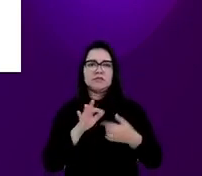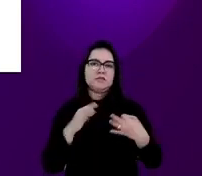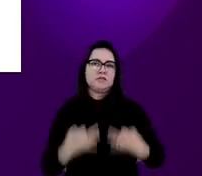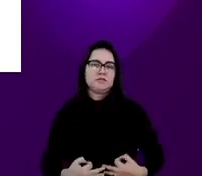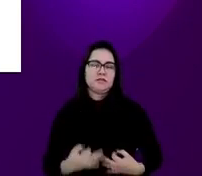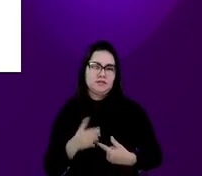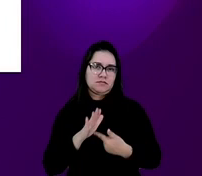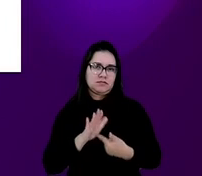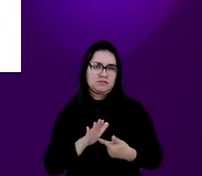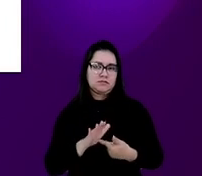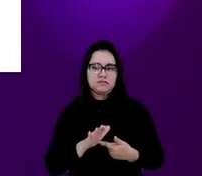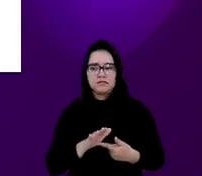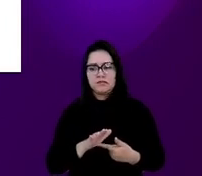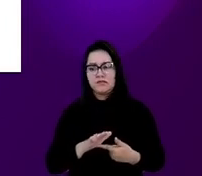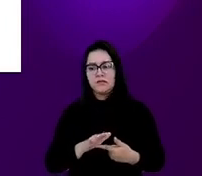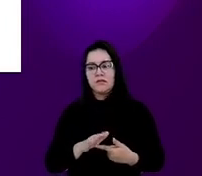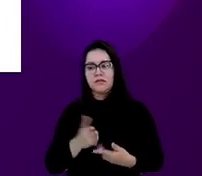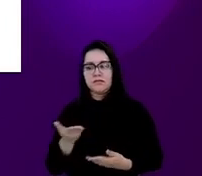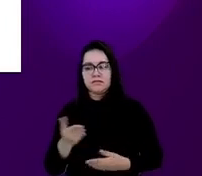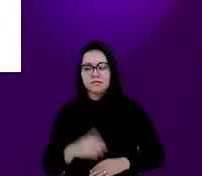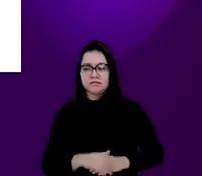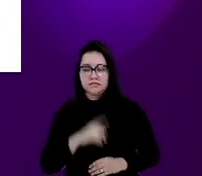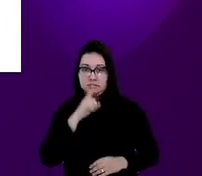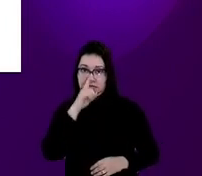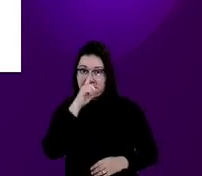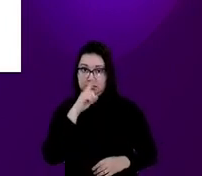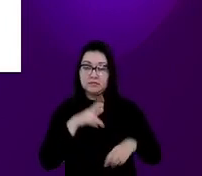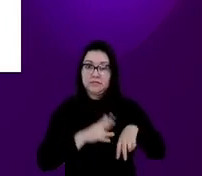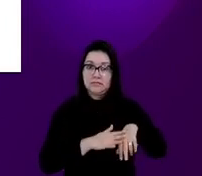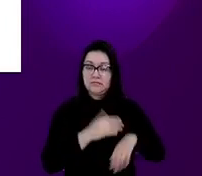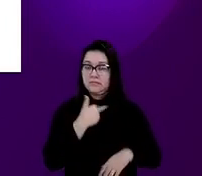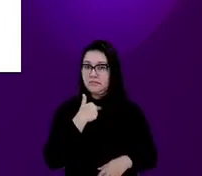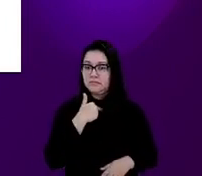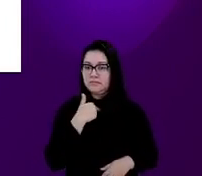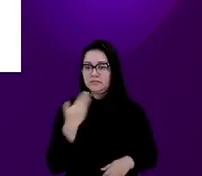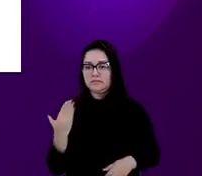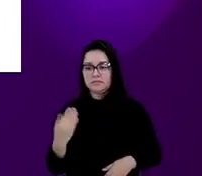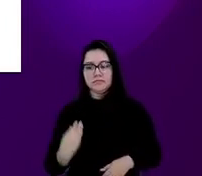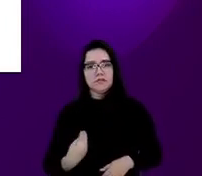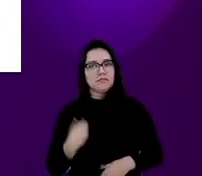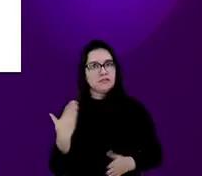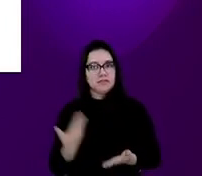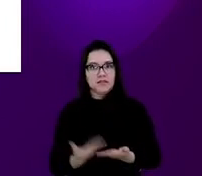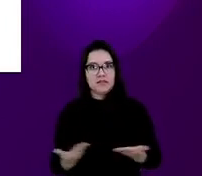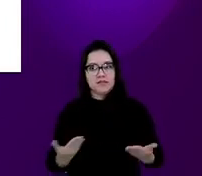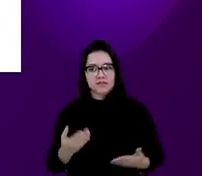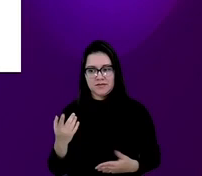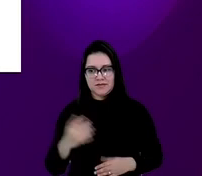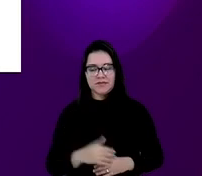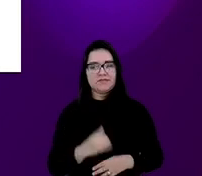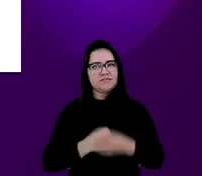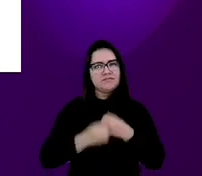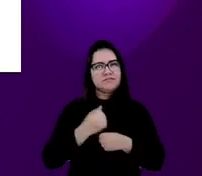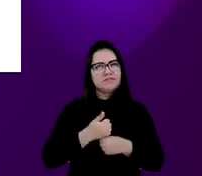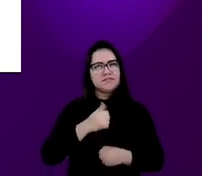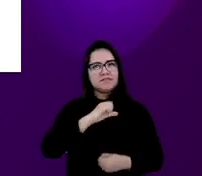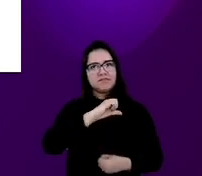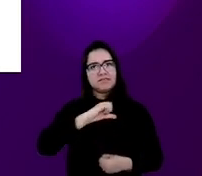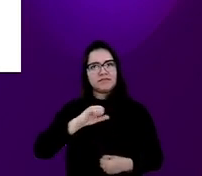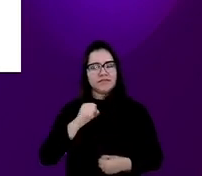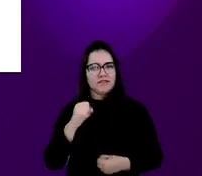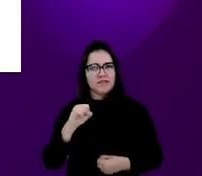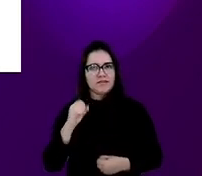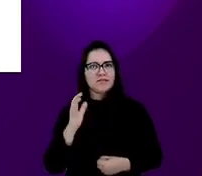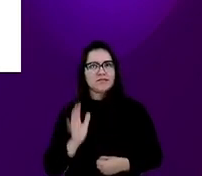nosso paciente em risco. Essa paciente, ela está viva até hoje, né? De 98 até hoje, ela tem uma tomografia